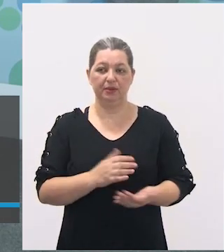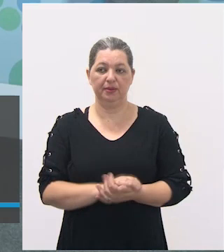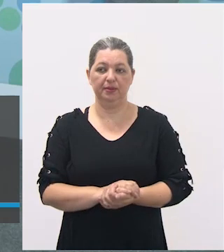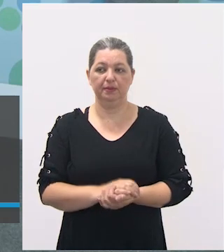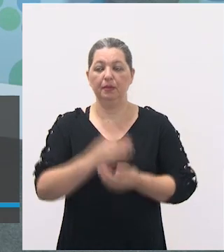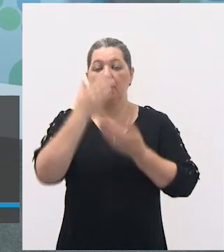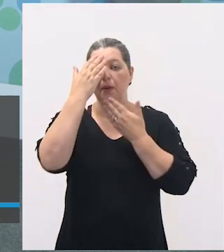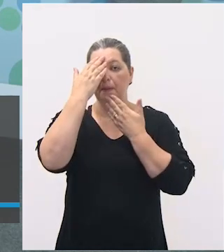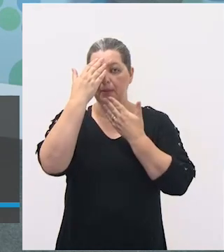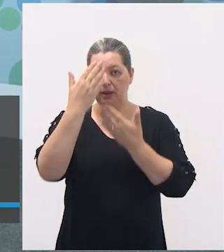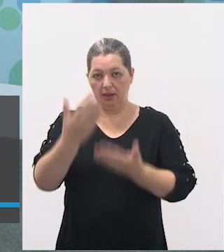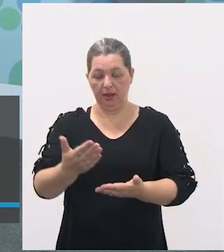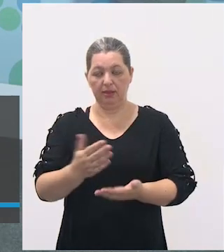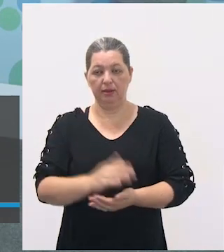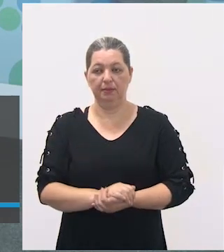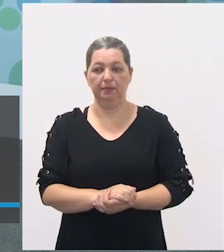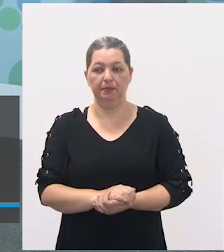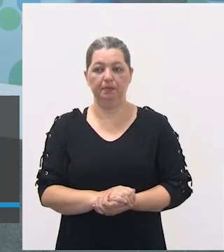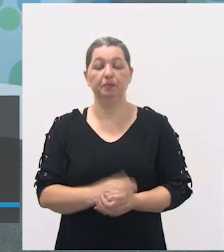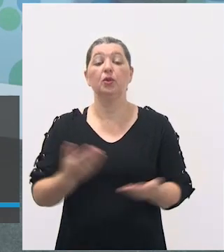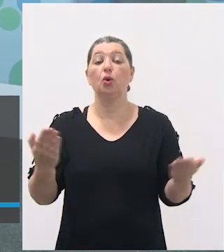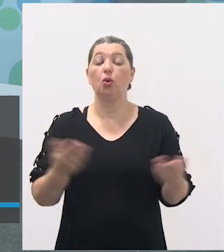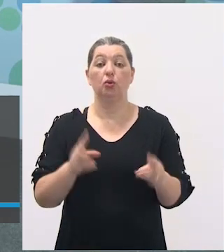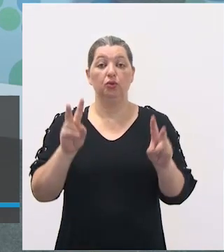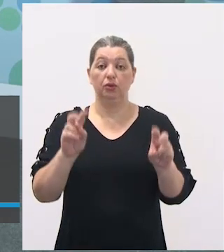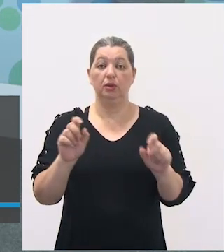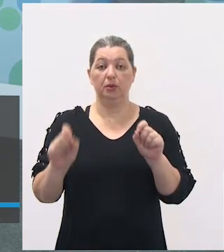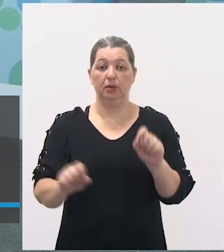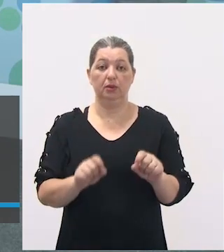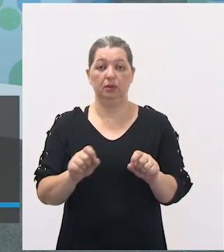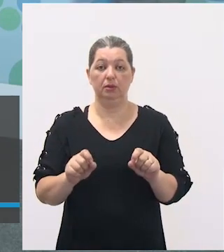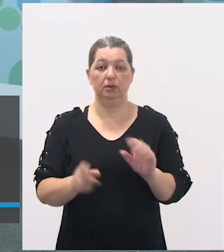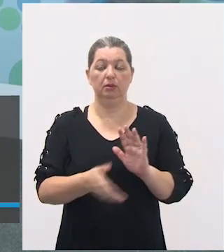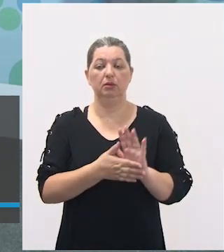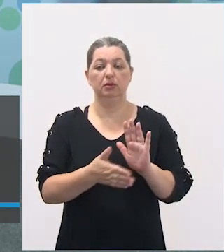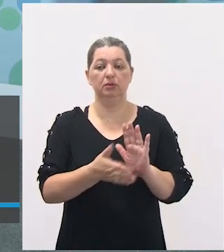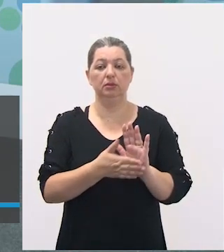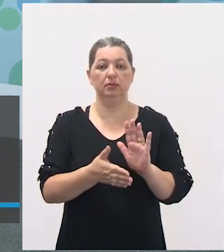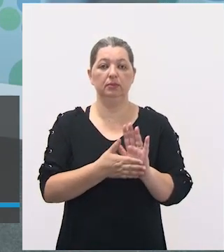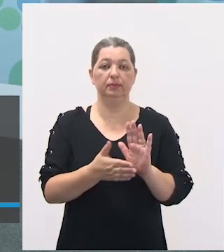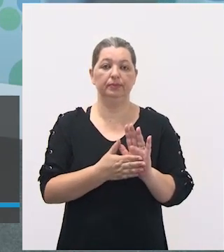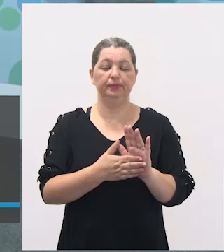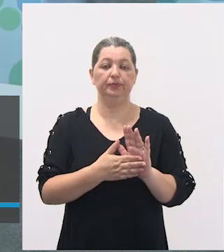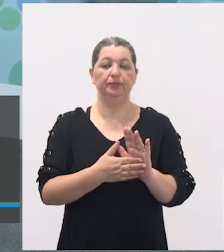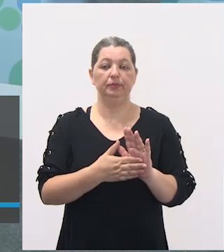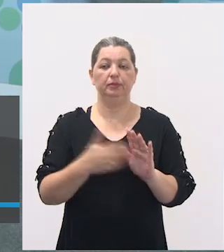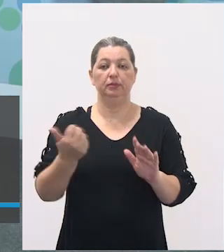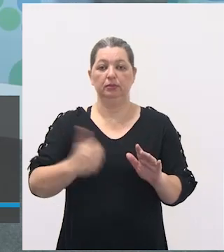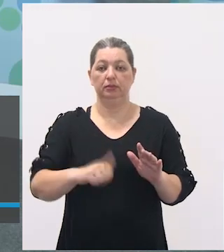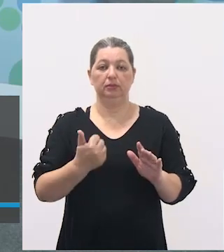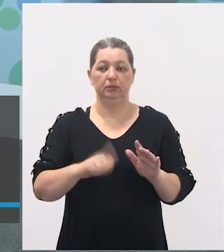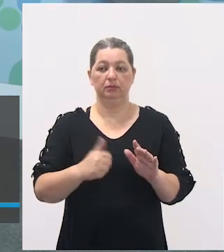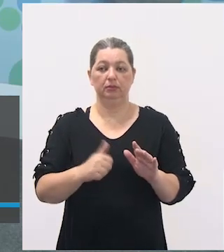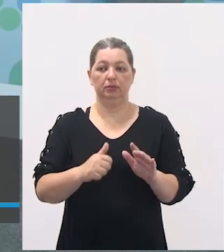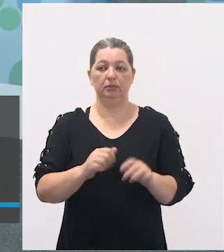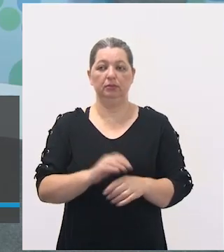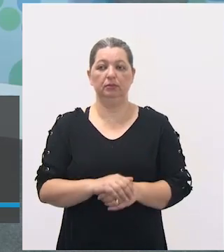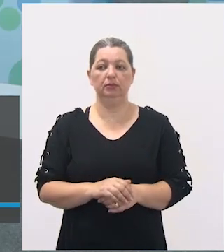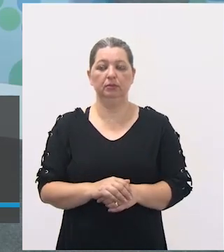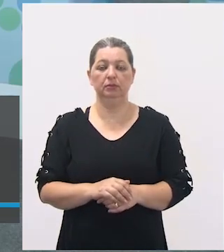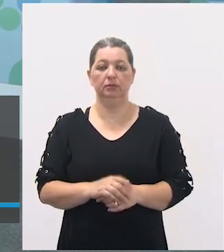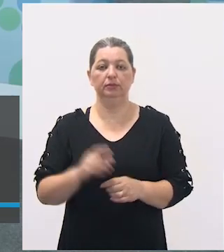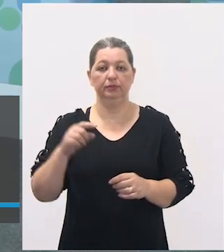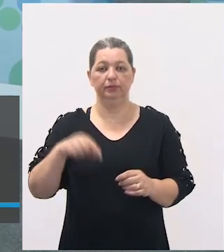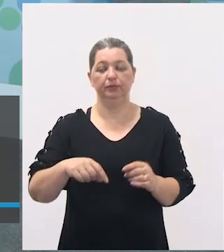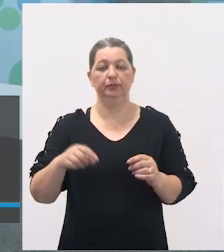Obrigada, Caetano. E hoje o nosso tema será sobre o propósito das avaliações externas e a relação da matriz do